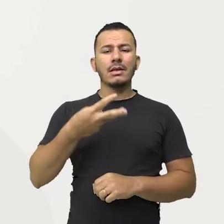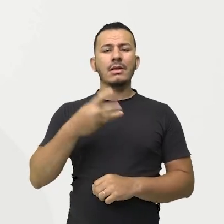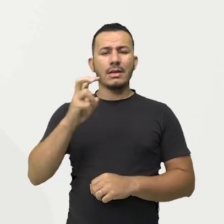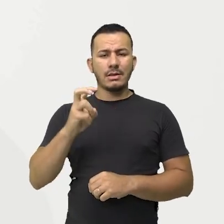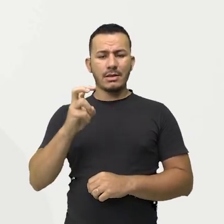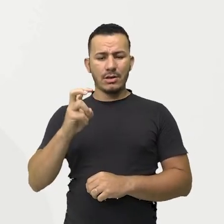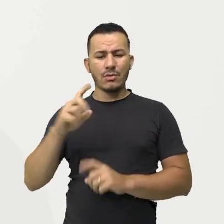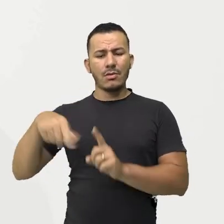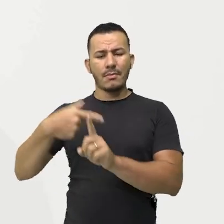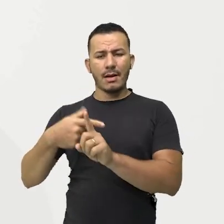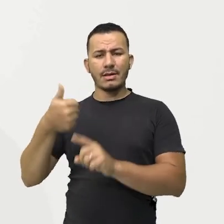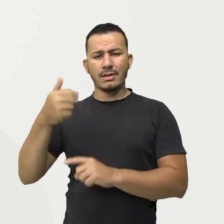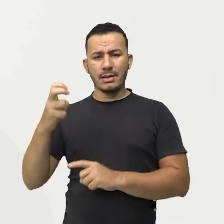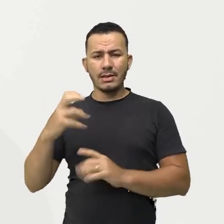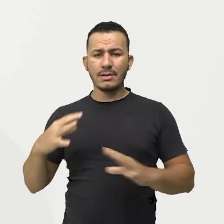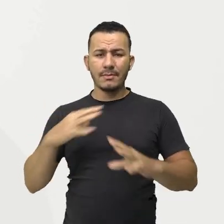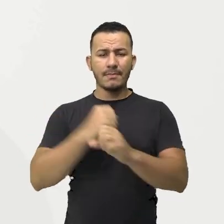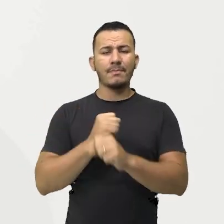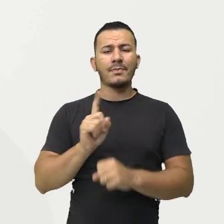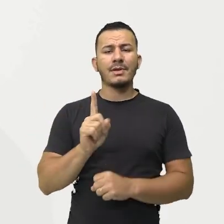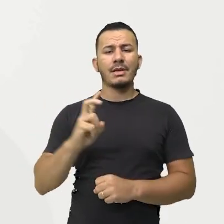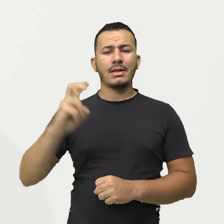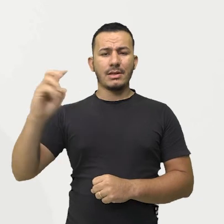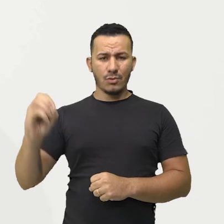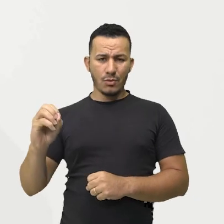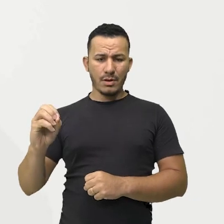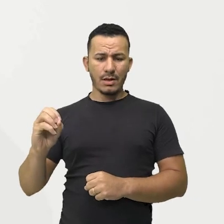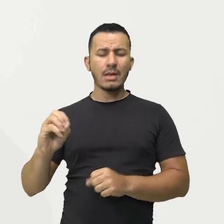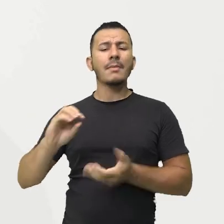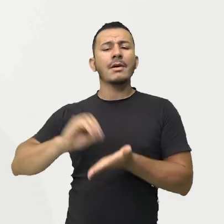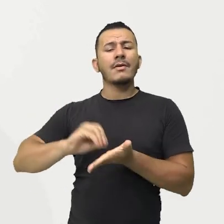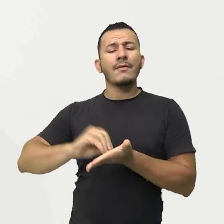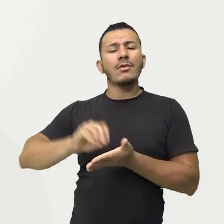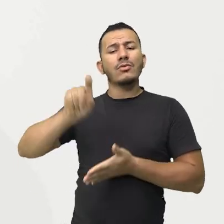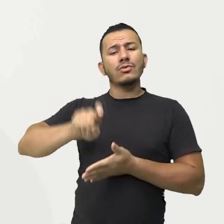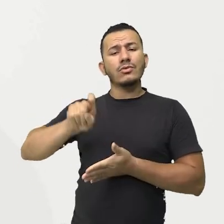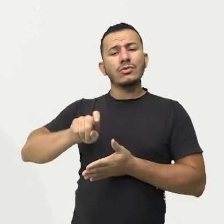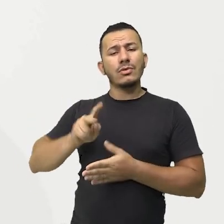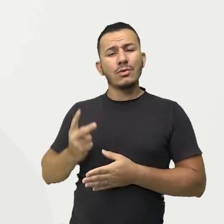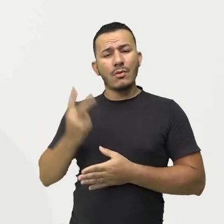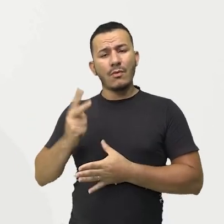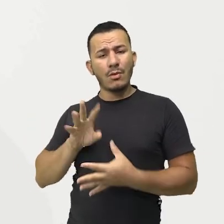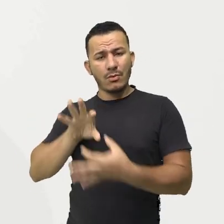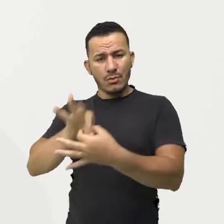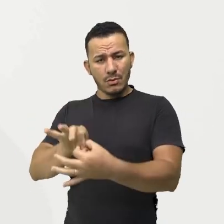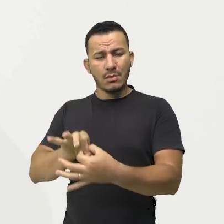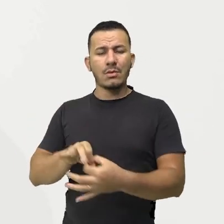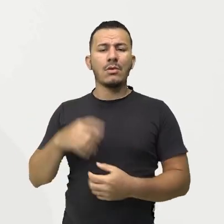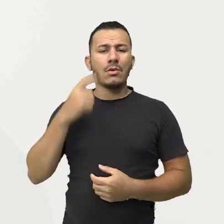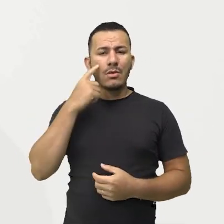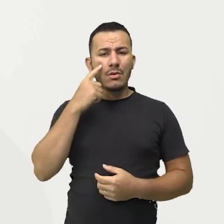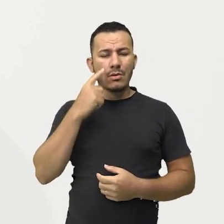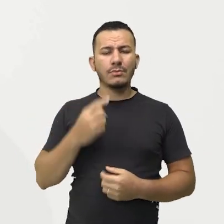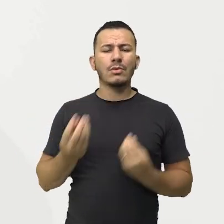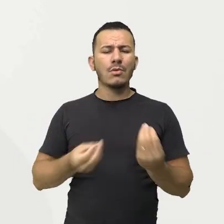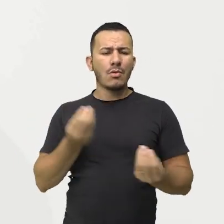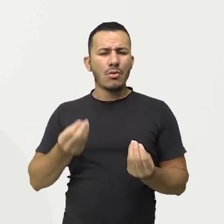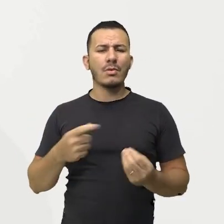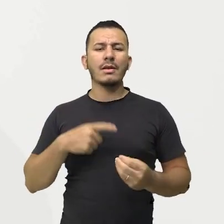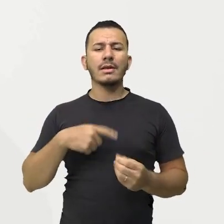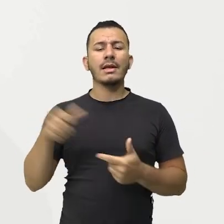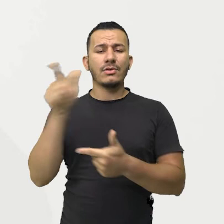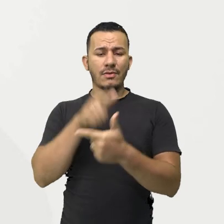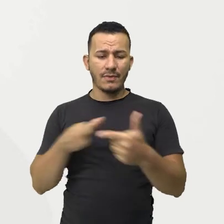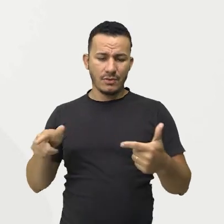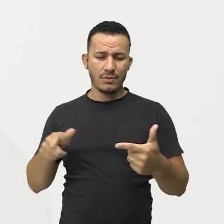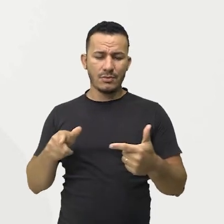aqui dá 150. Ah, mas eu quero o valor do x. Então, para saber o valor do x, qual é o próximo passo?